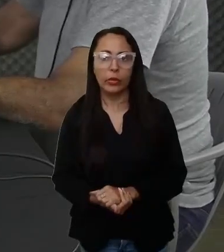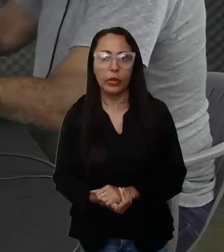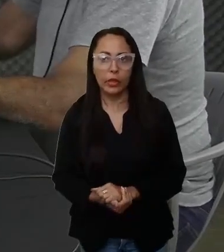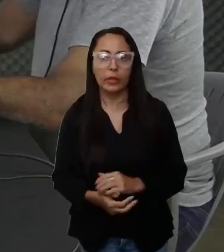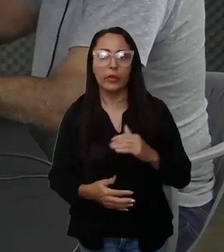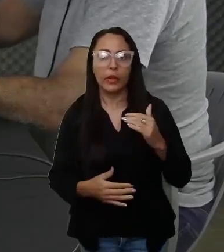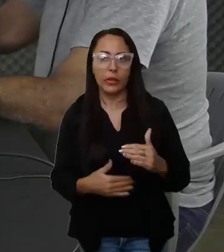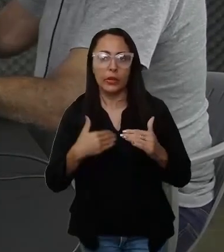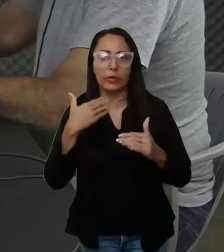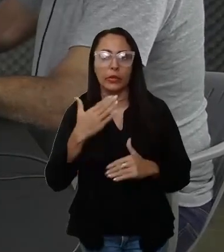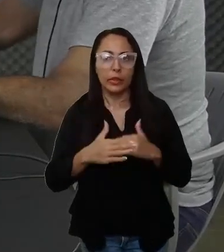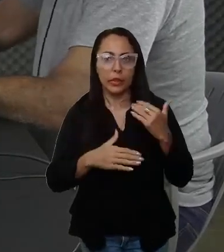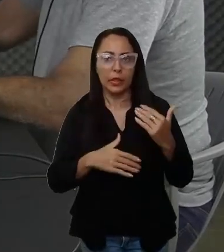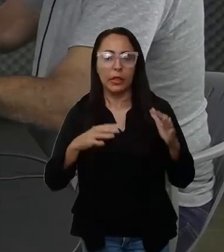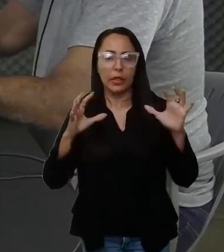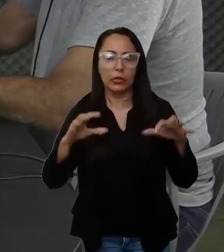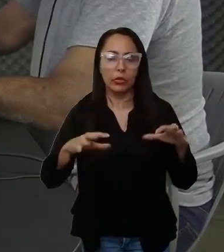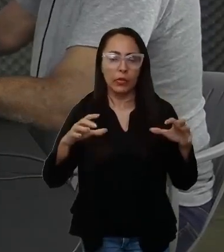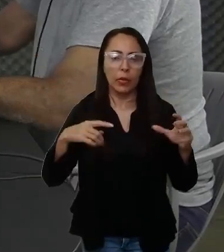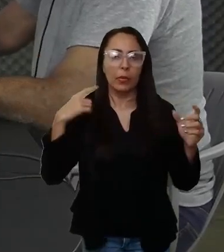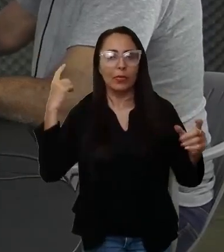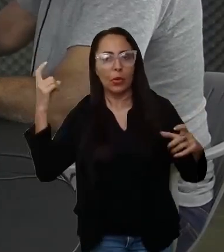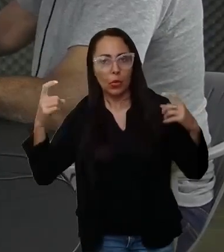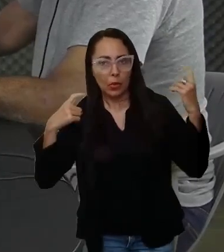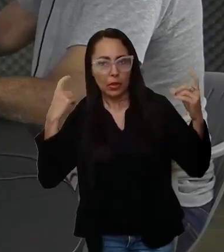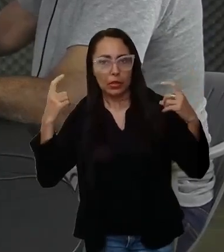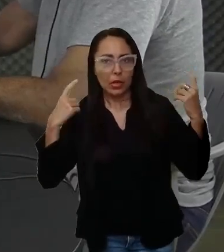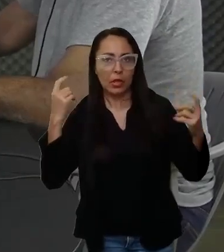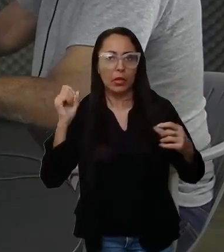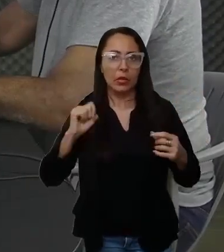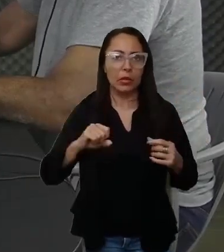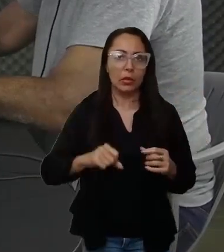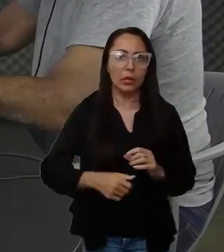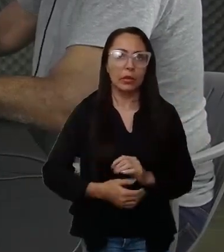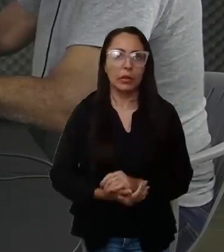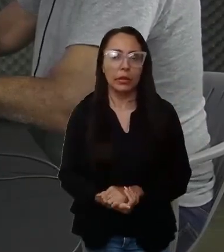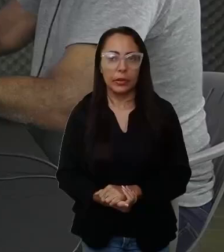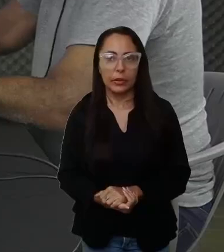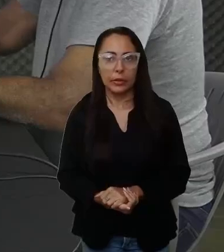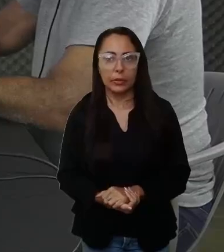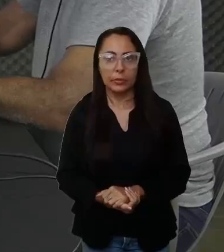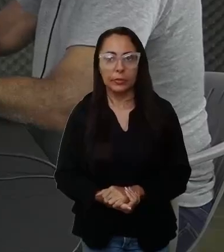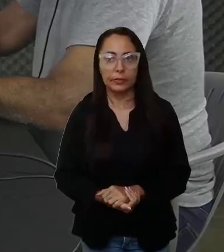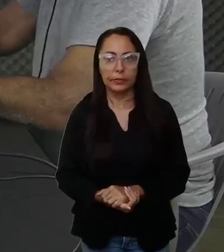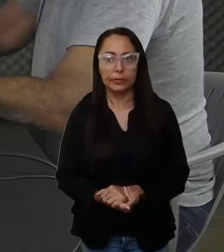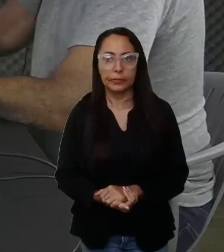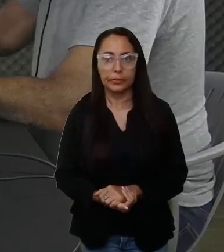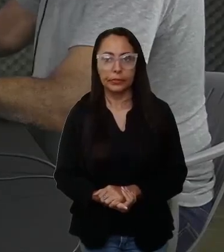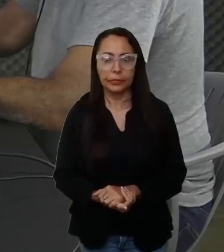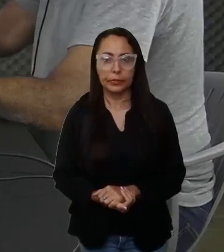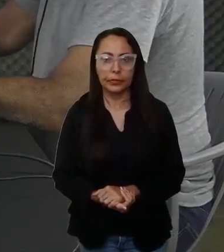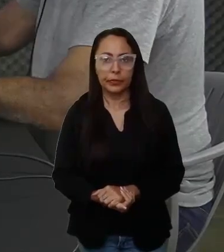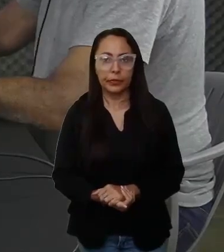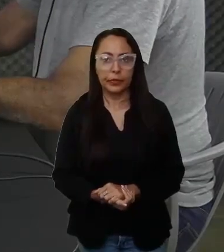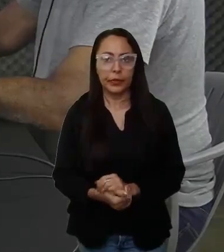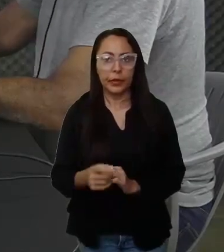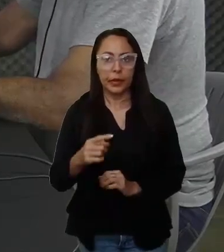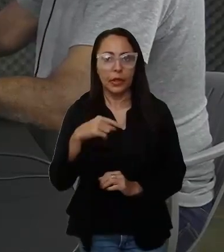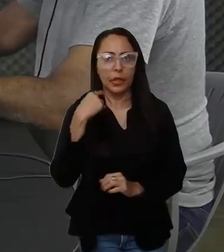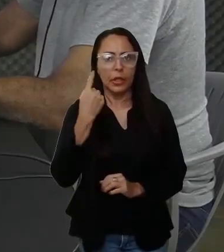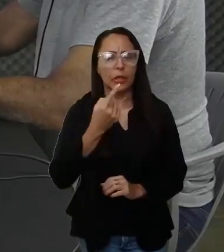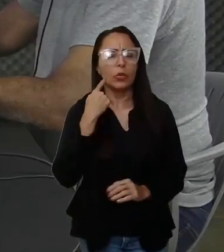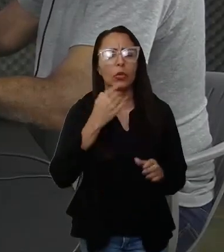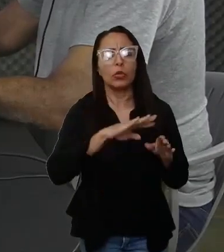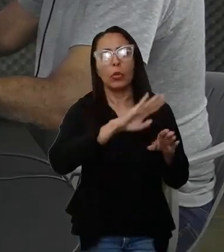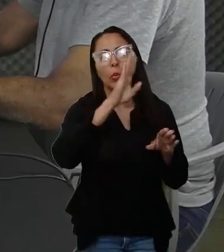ficando. Cada chuva que cai é uma preocupação que tem. O Tiago falou das barragens, né? Isso. Então, precisa E os nossos também. morros, Tiago, os